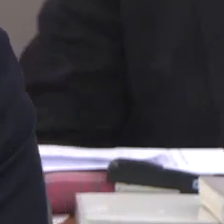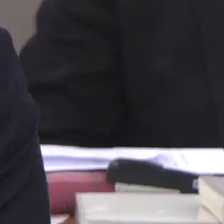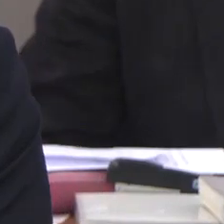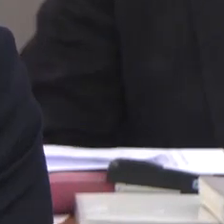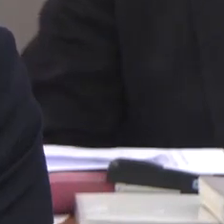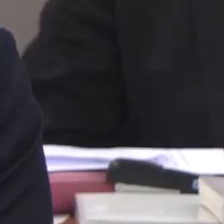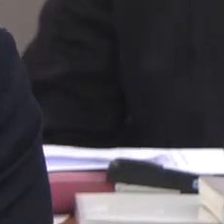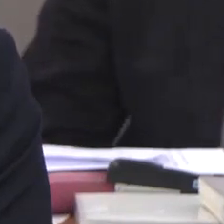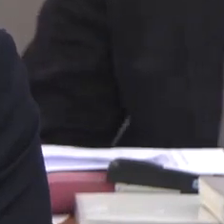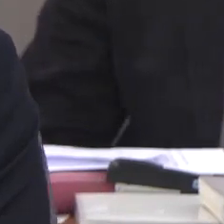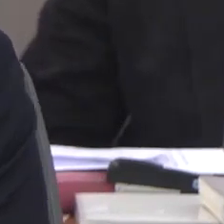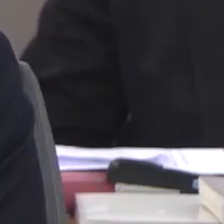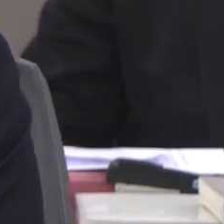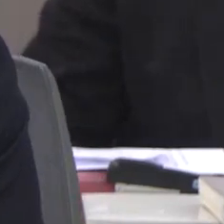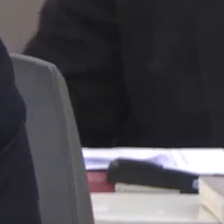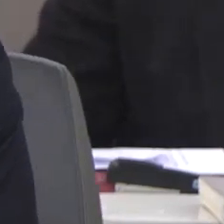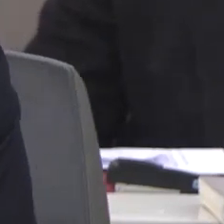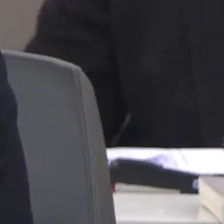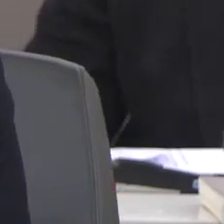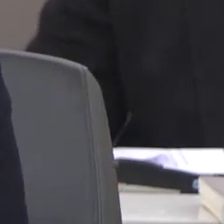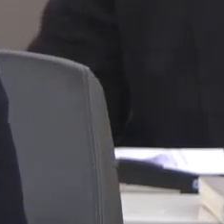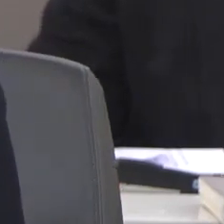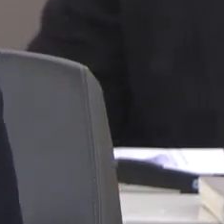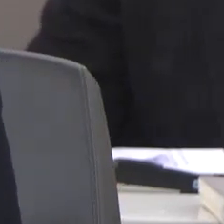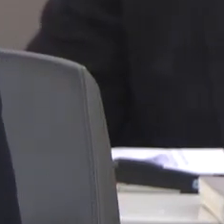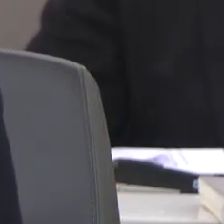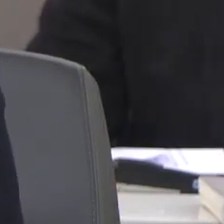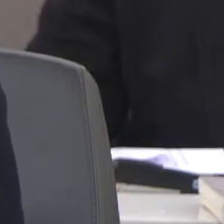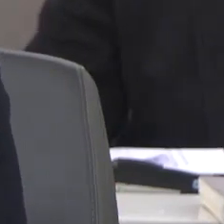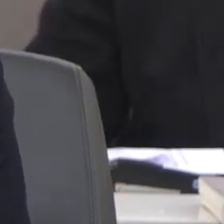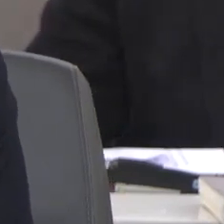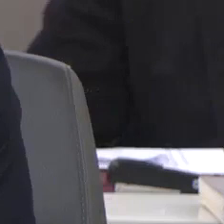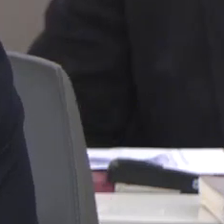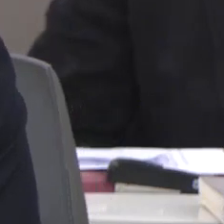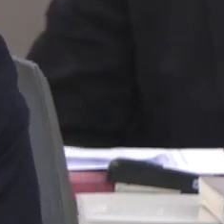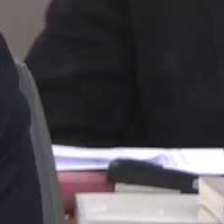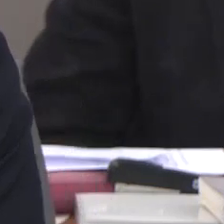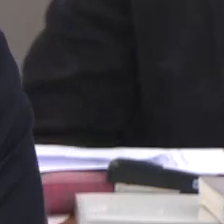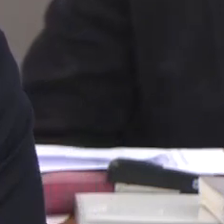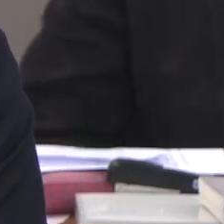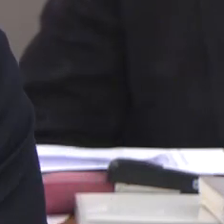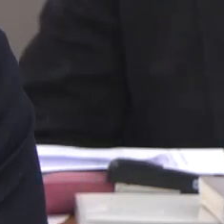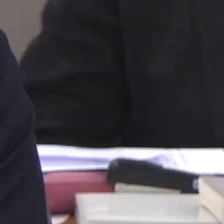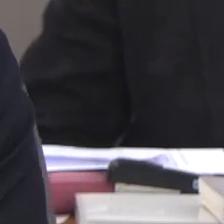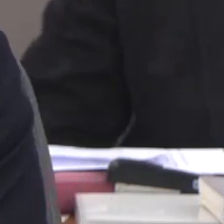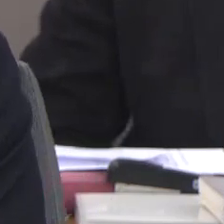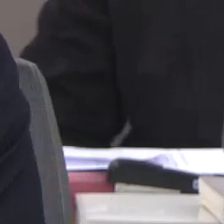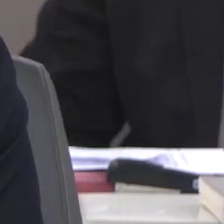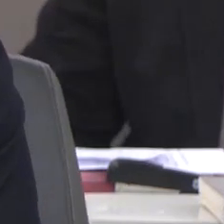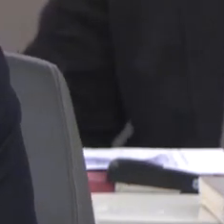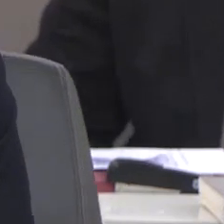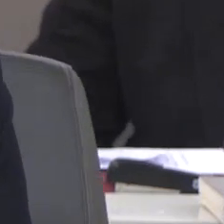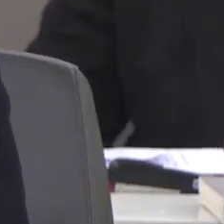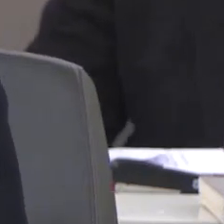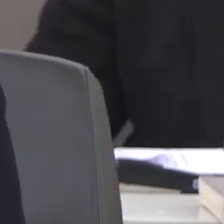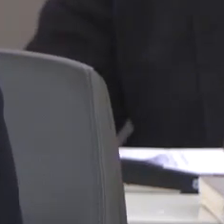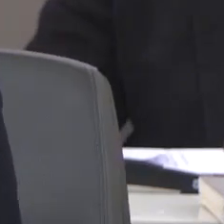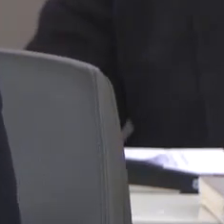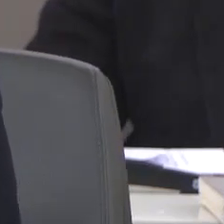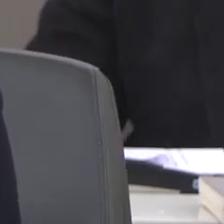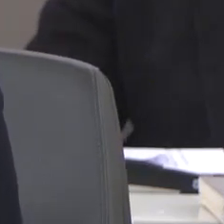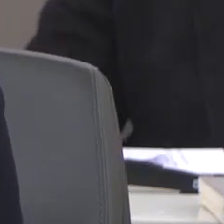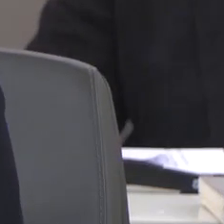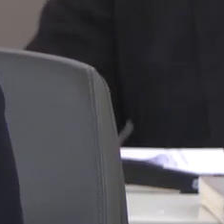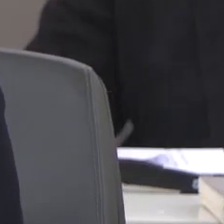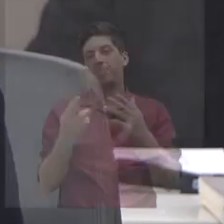que se tira de caminhões né no nosso anel rodoviário a gente sabe infelizmente que o nosso anel rodoviário aí é objeto quase que diariamente de acidentes e